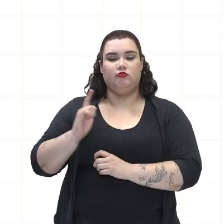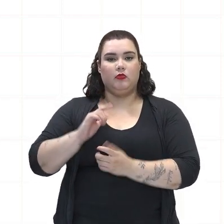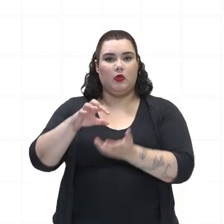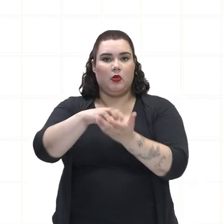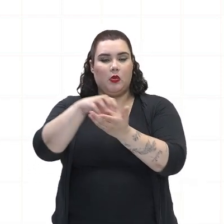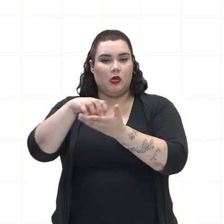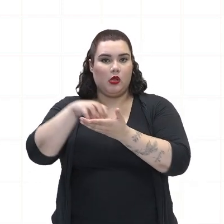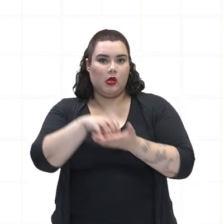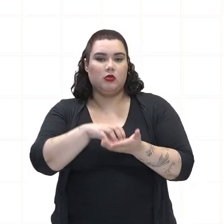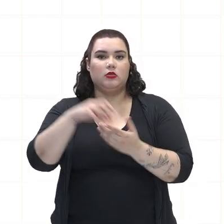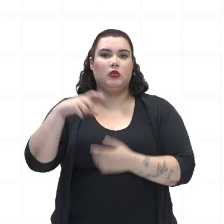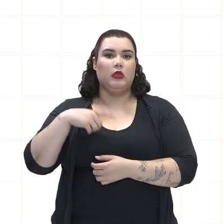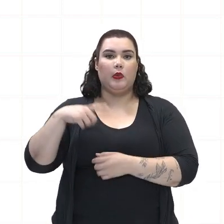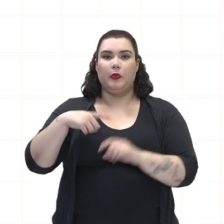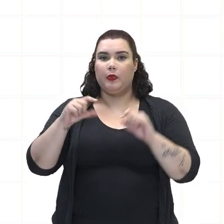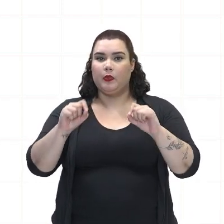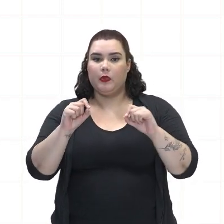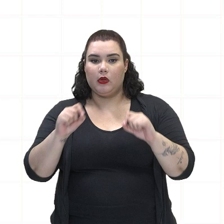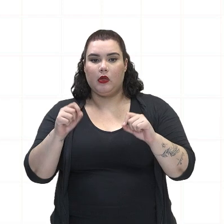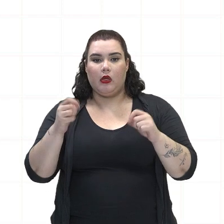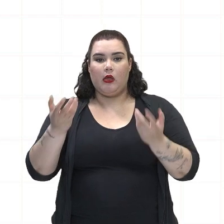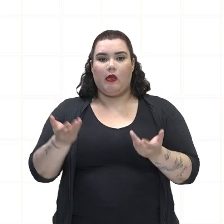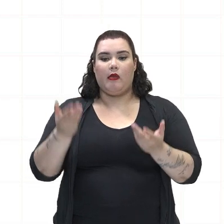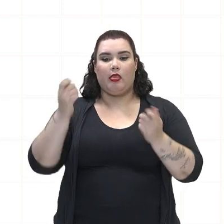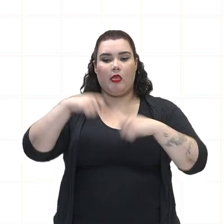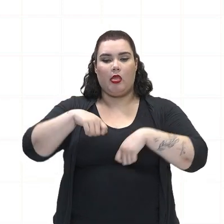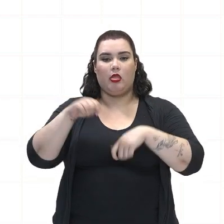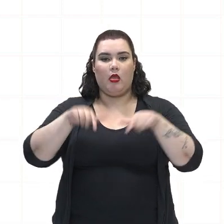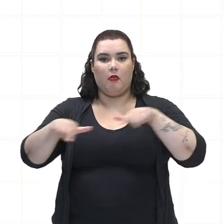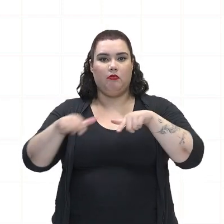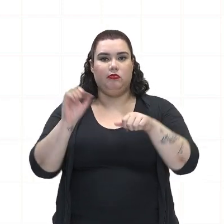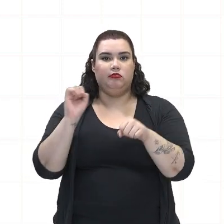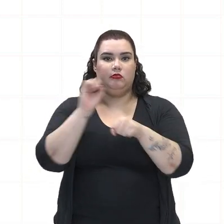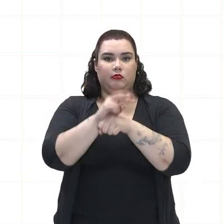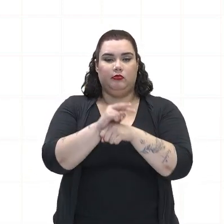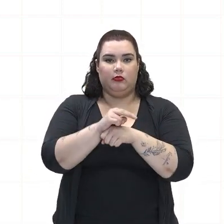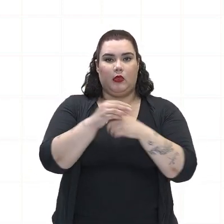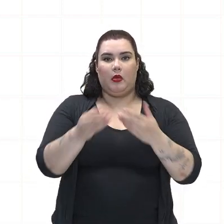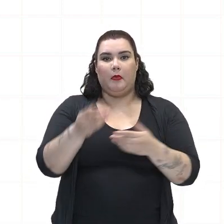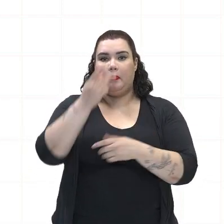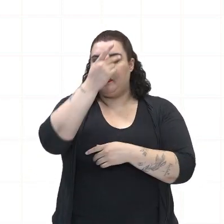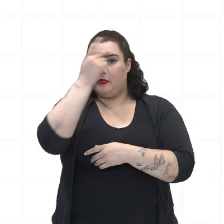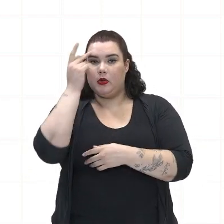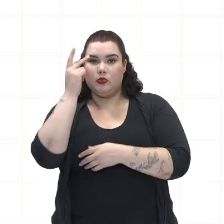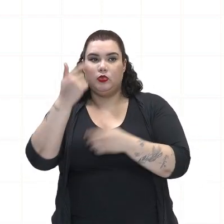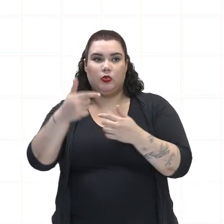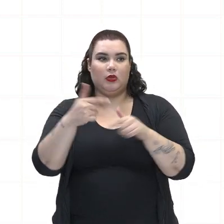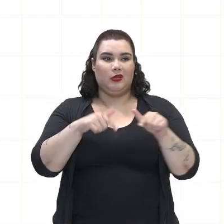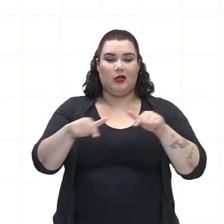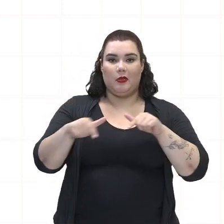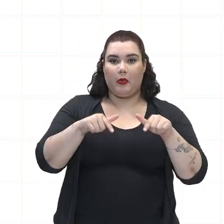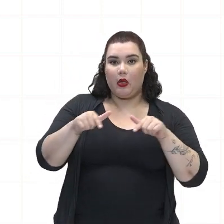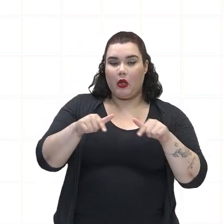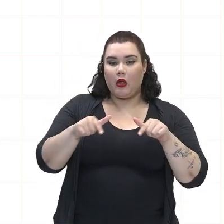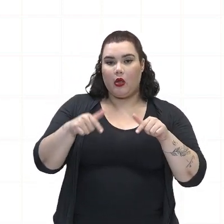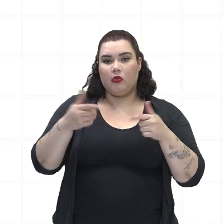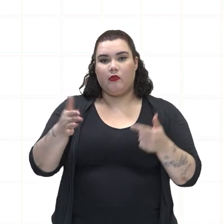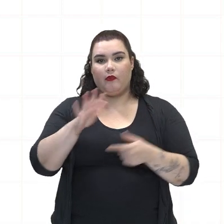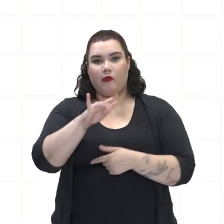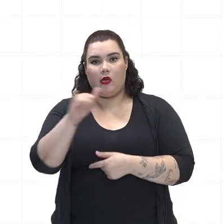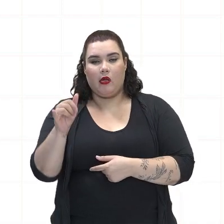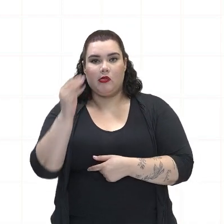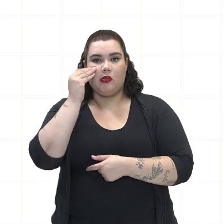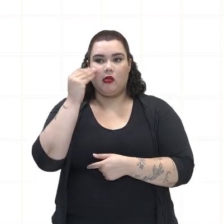onde as empresas elas fornecem vagas de emprego. Então as pessoas que são desempregadas, elas vão para